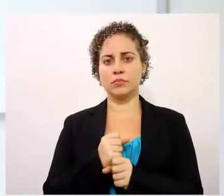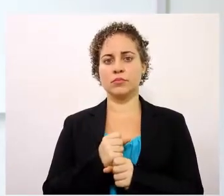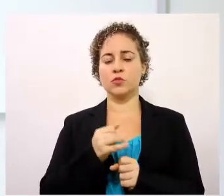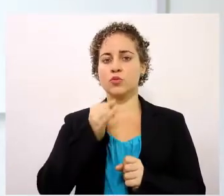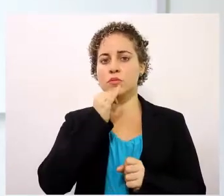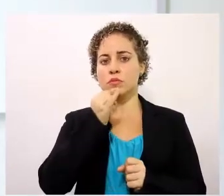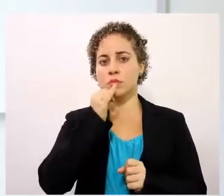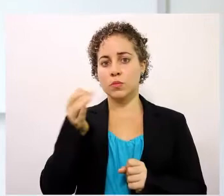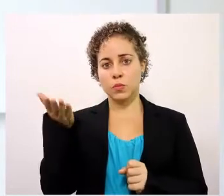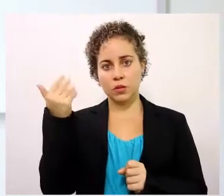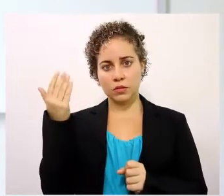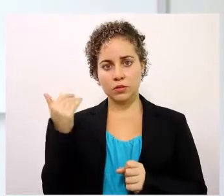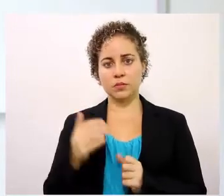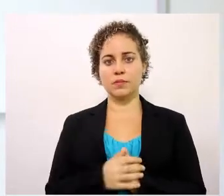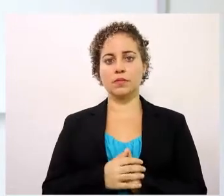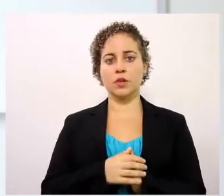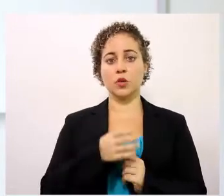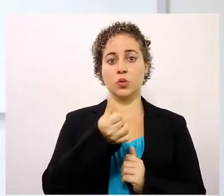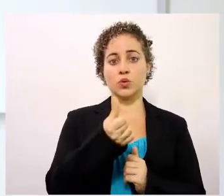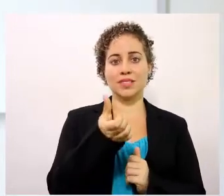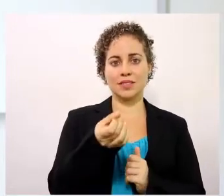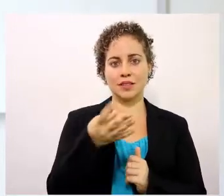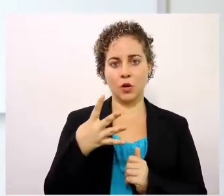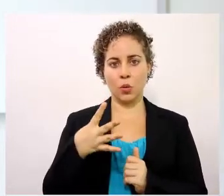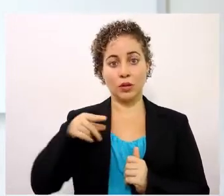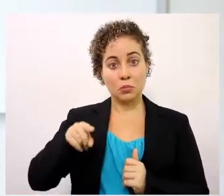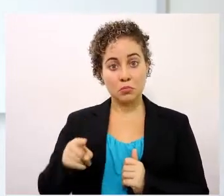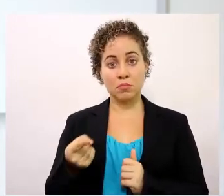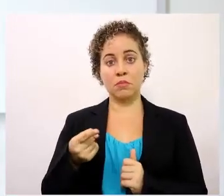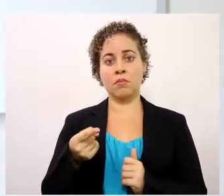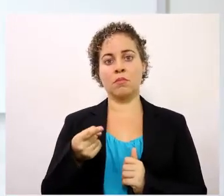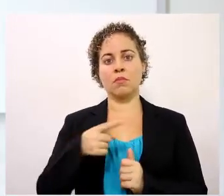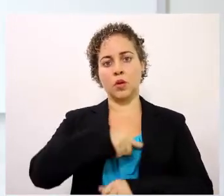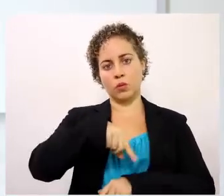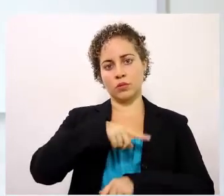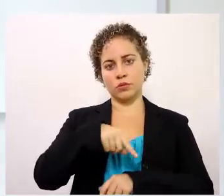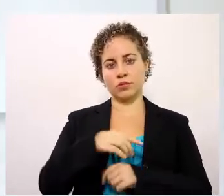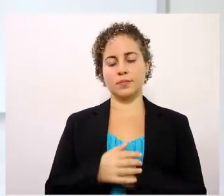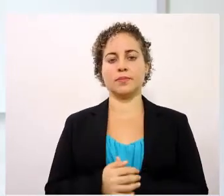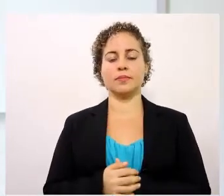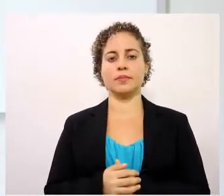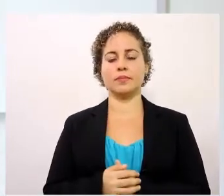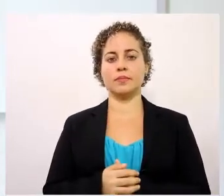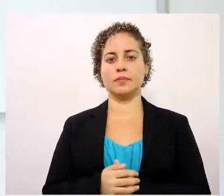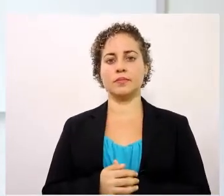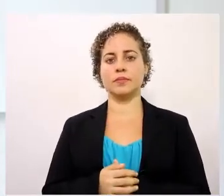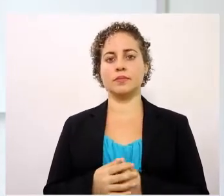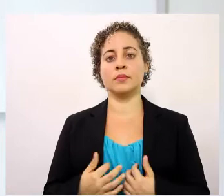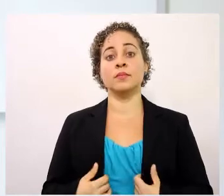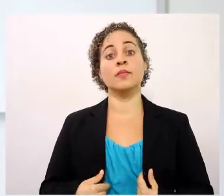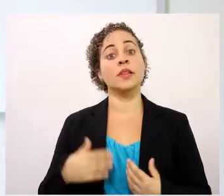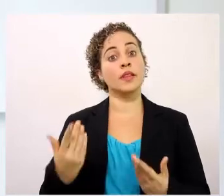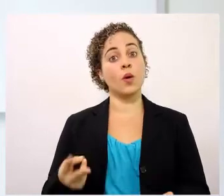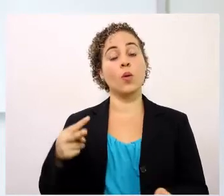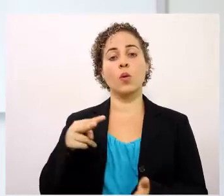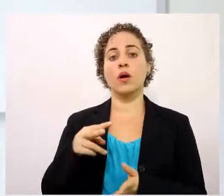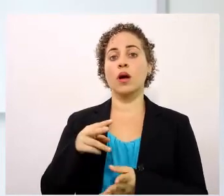exemplo anterior, que é 264 mil horas. Então vejamos. A taxa de